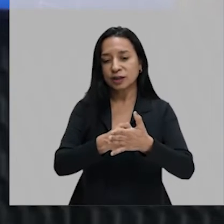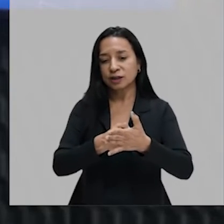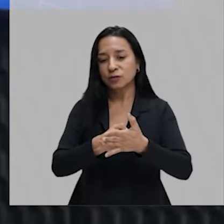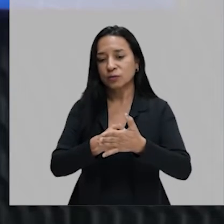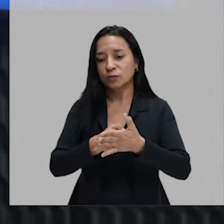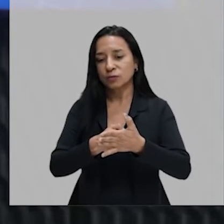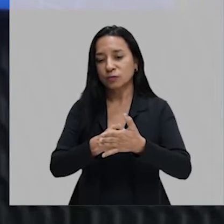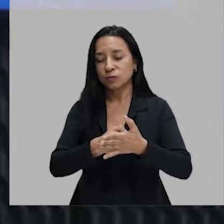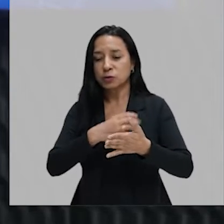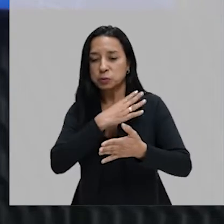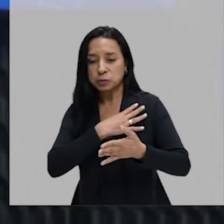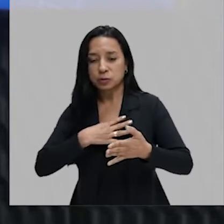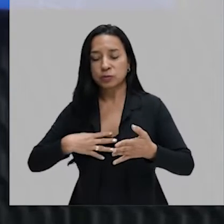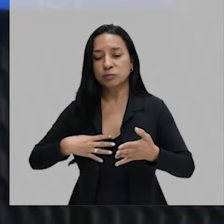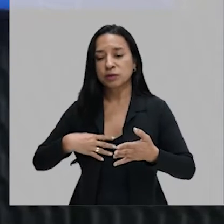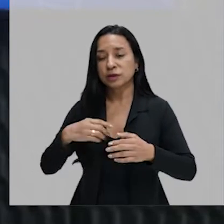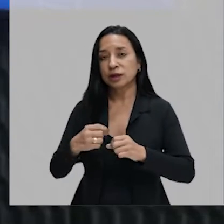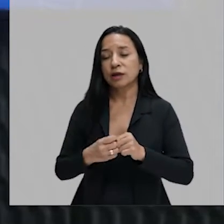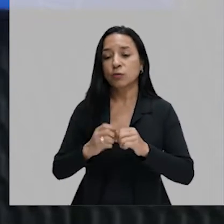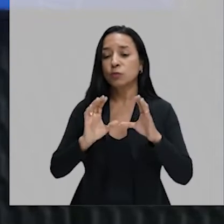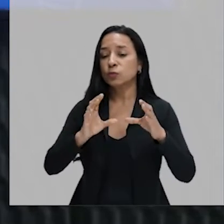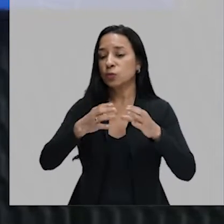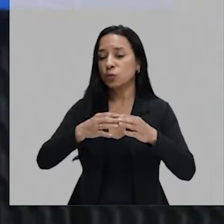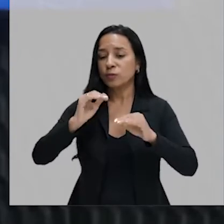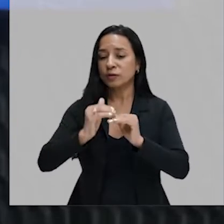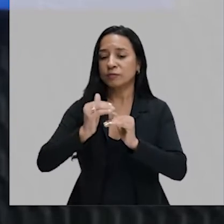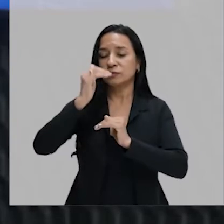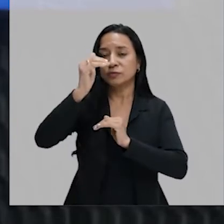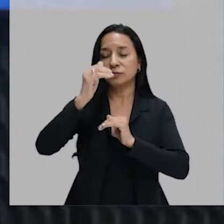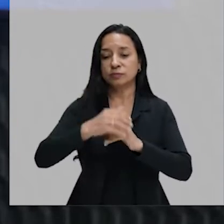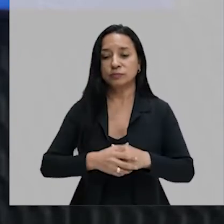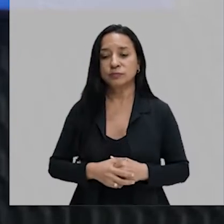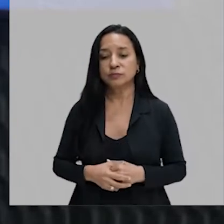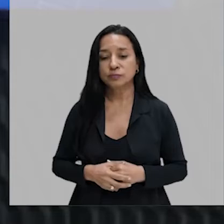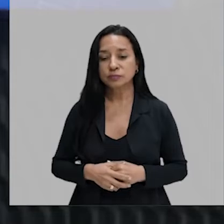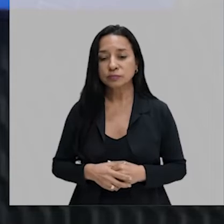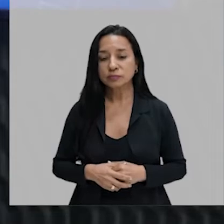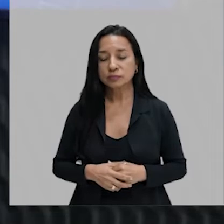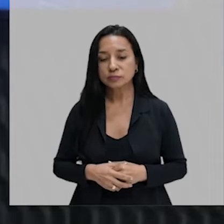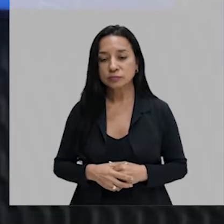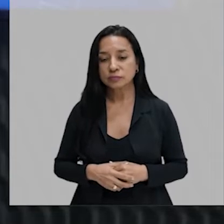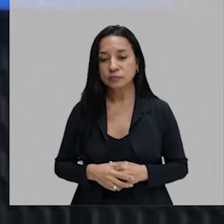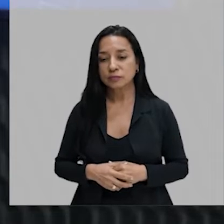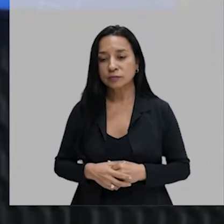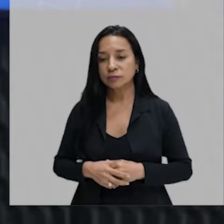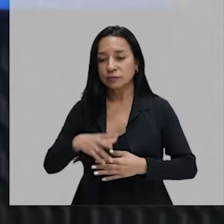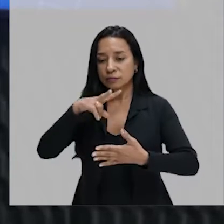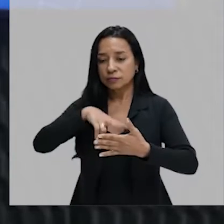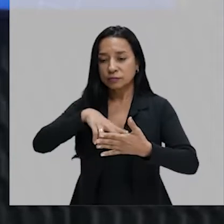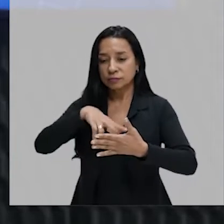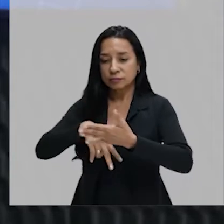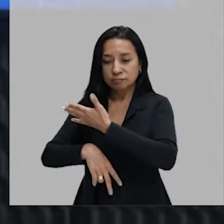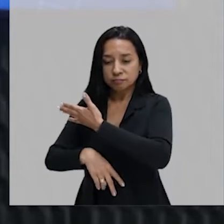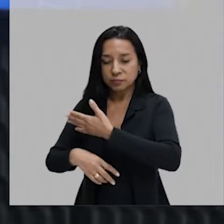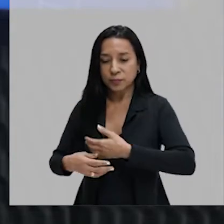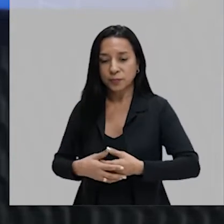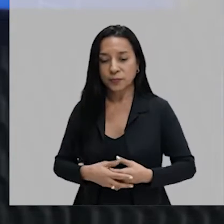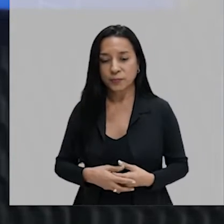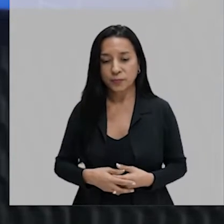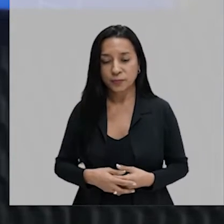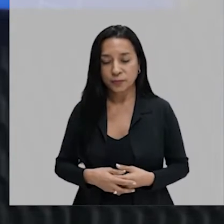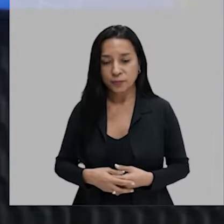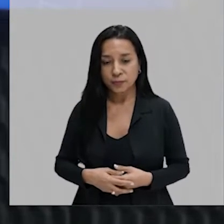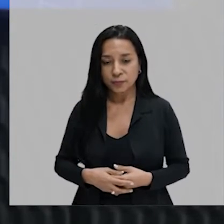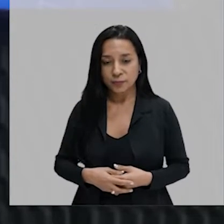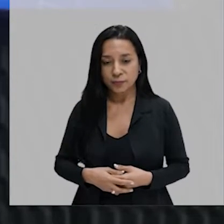auge. Da sua trajetória até hoje, vasto currículo, trabalhos de teatro, passaram pelo cinema, televisão, música,